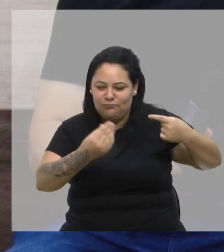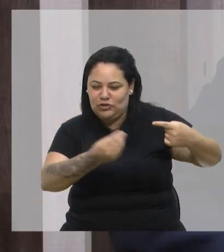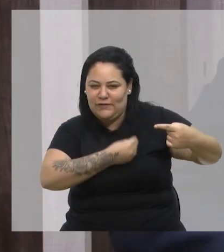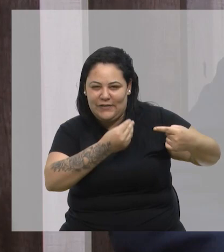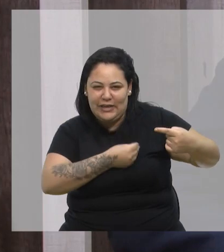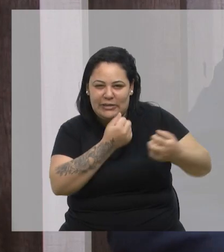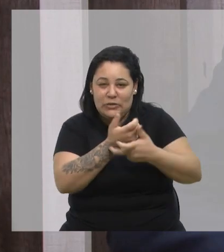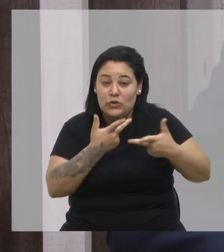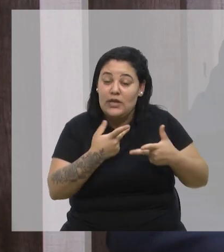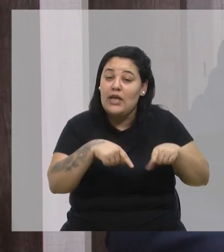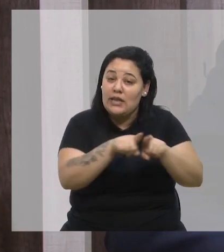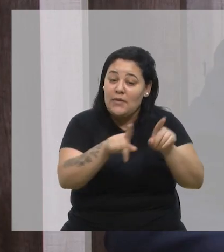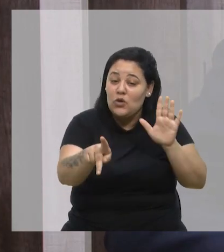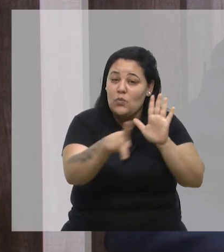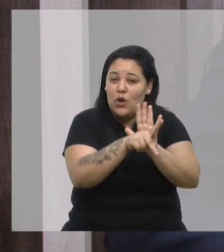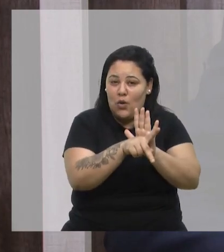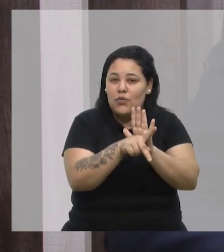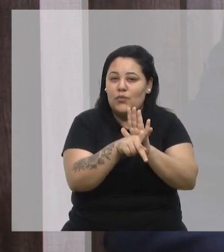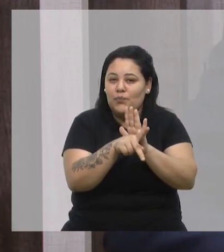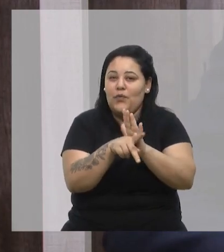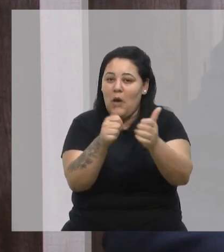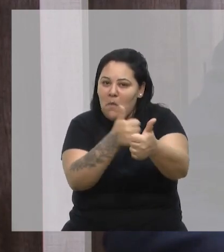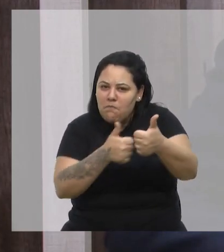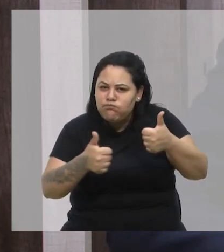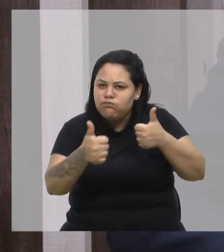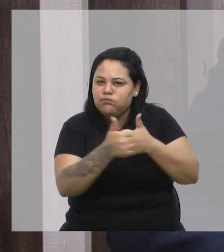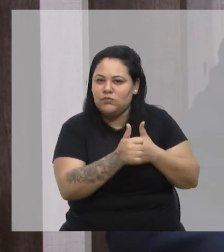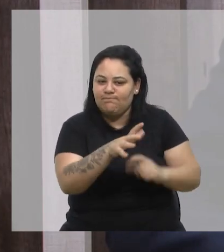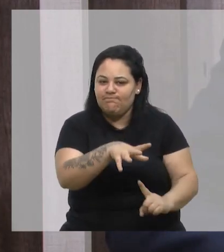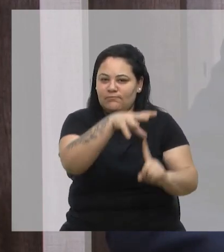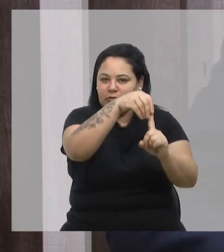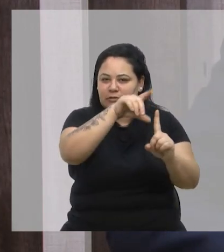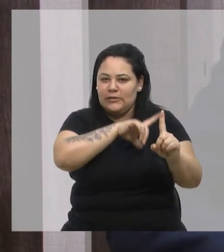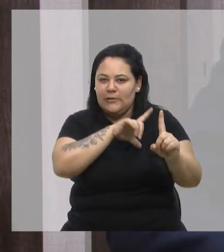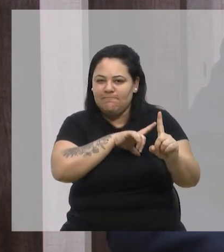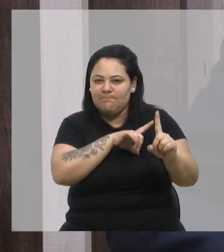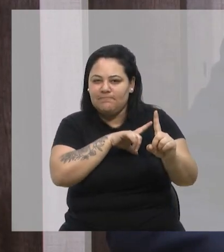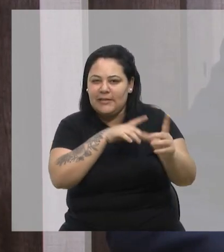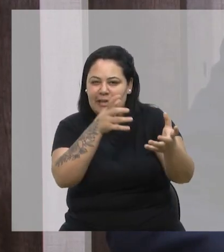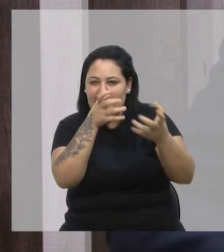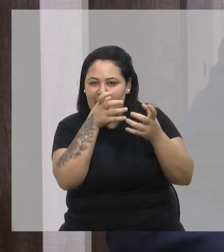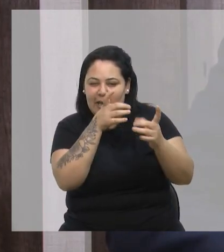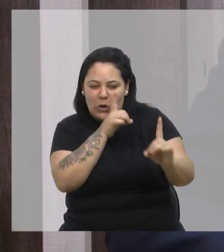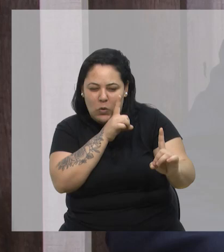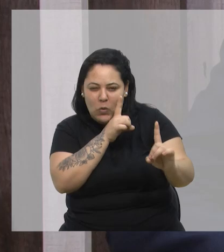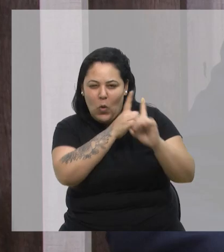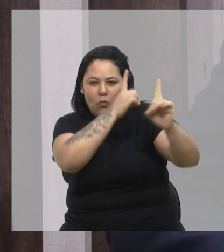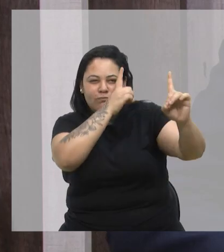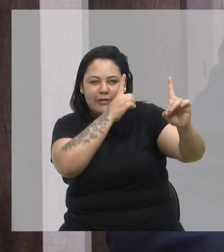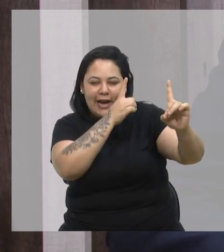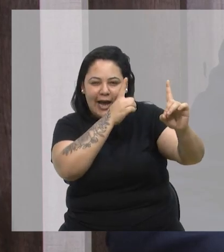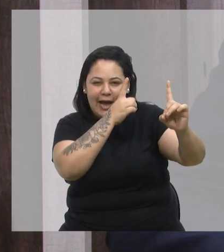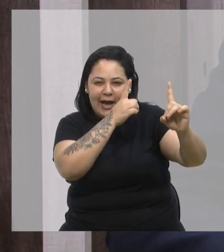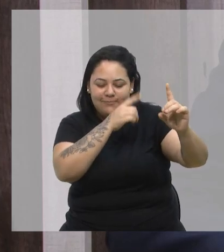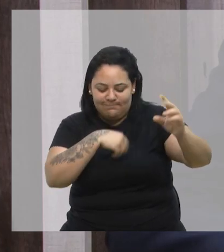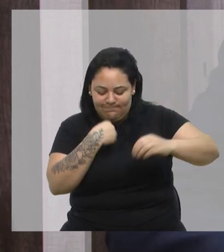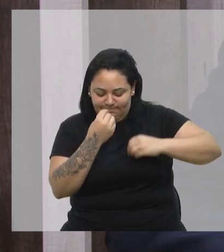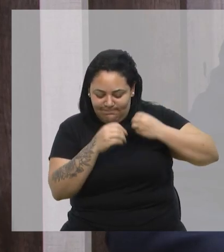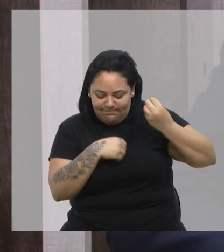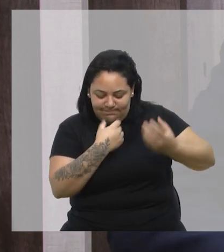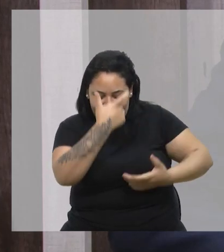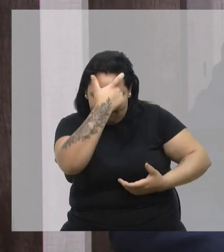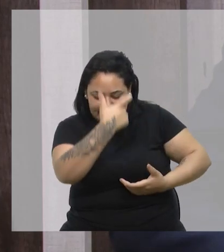um debate existencialista e também do próprio protagonista ter uma busca de sentido para a